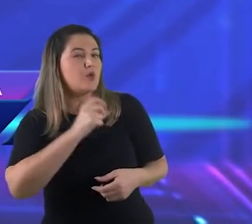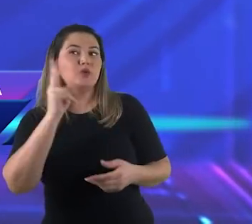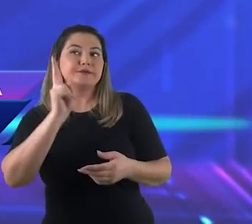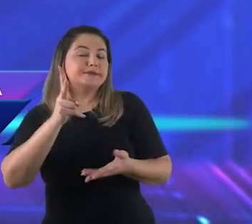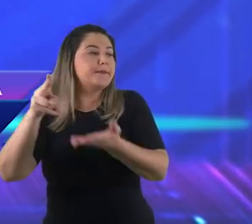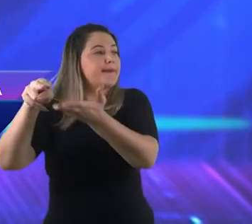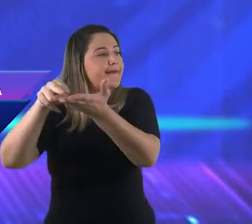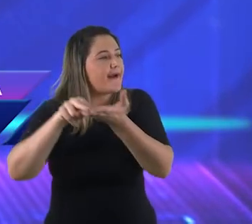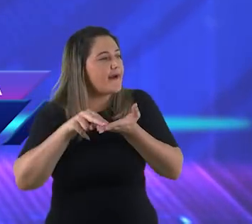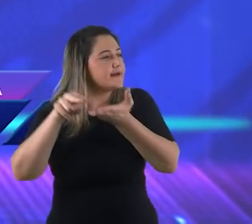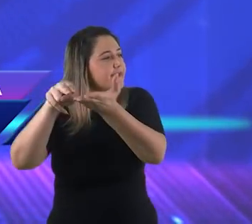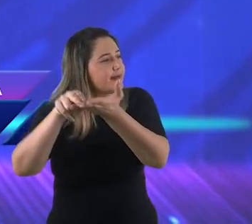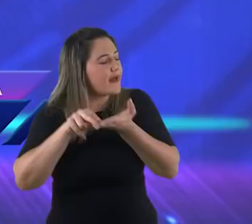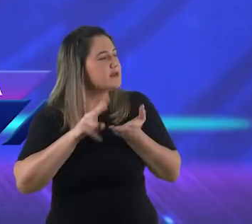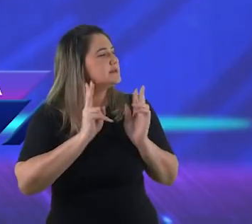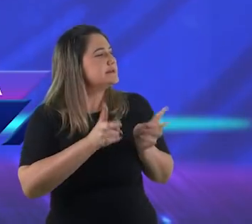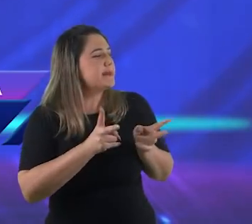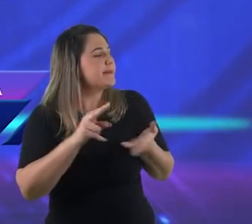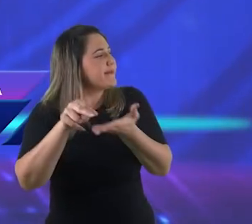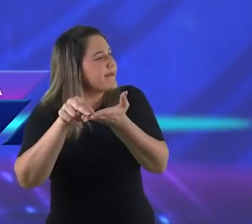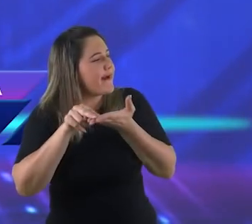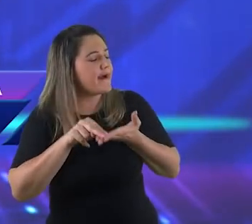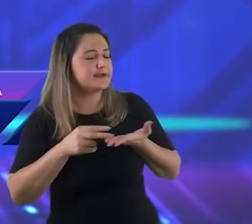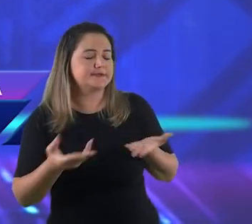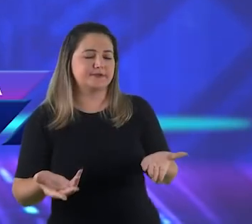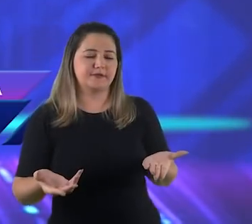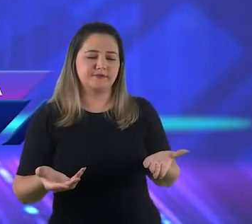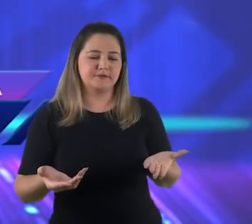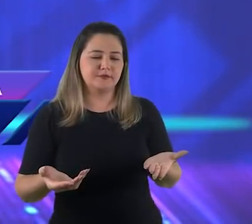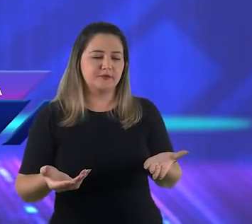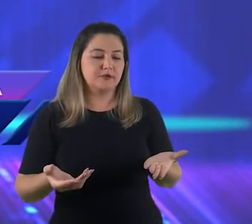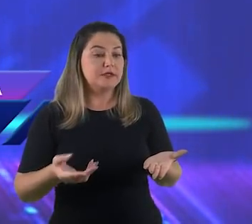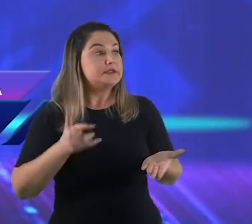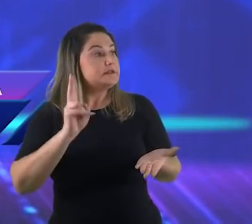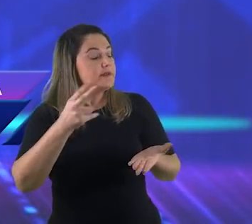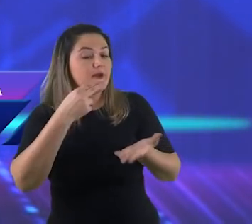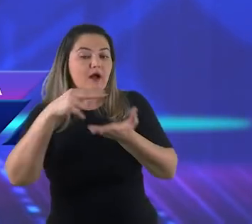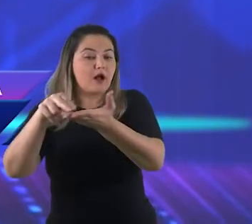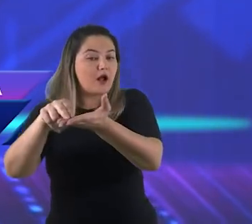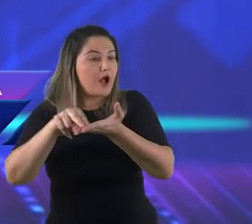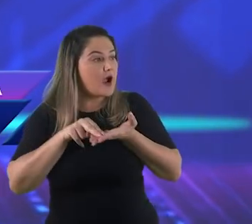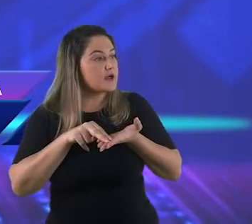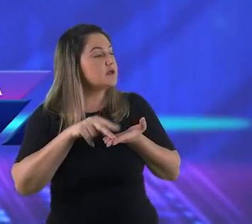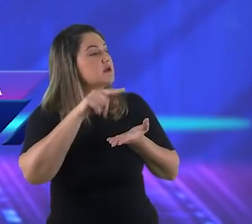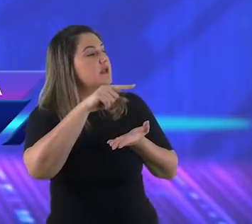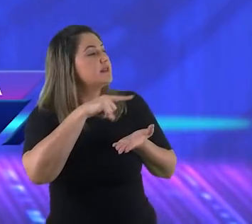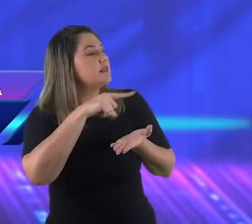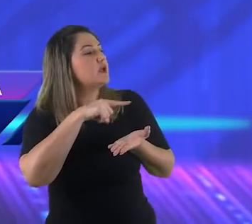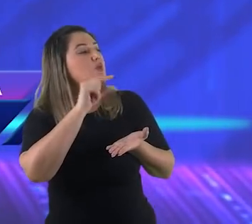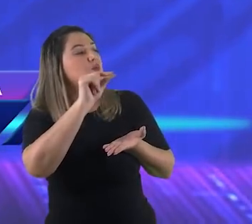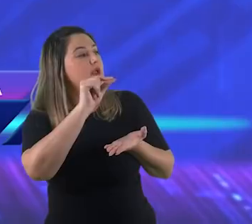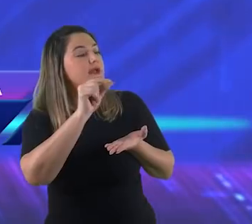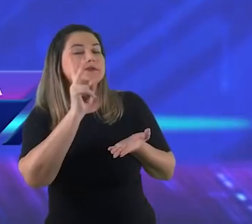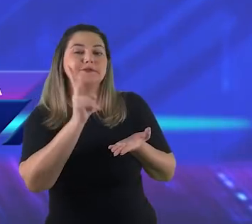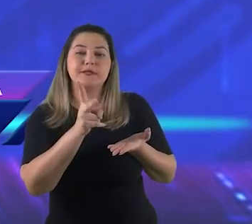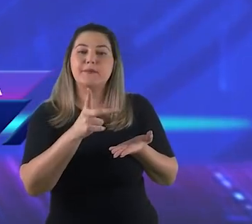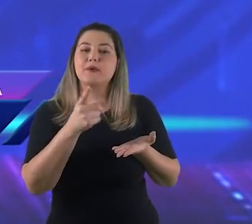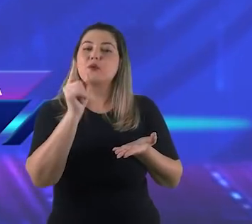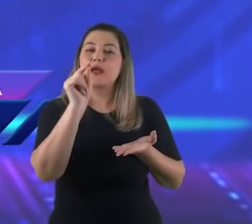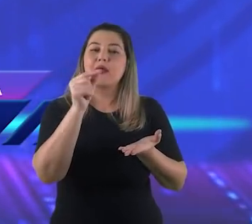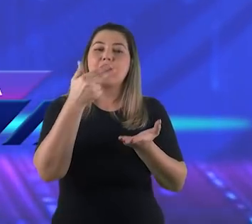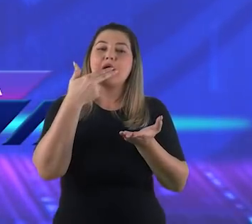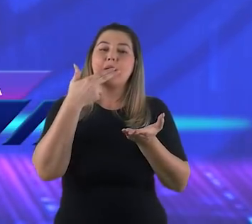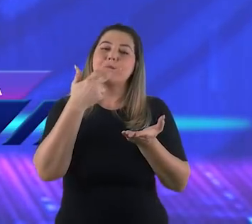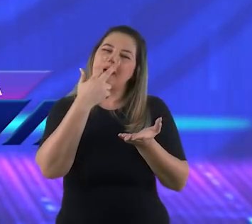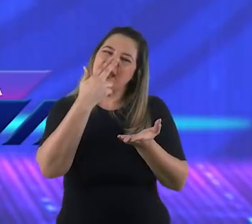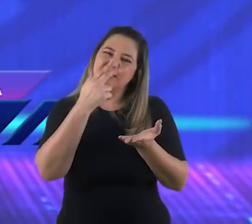sempre me envia cartas. E interessante que esse meu filho, em todas as cartas que ele me envia, ele manda sempre